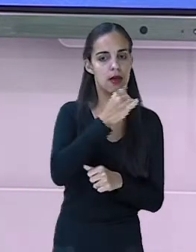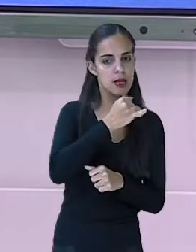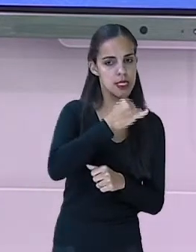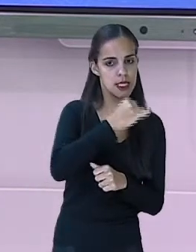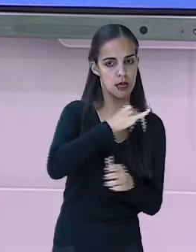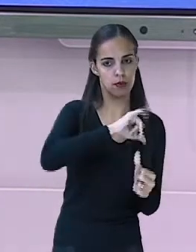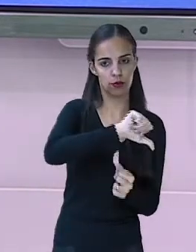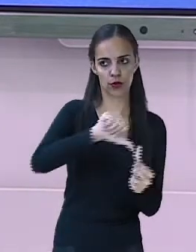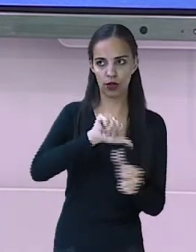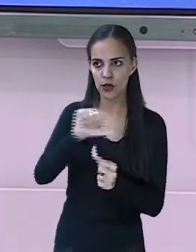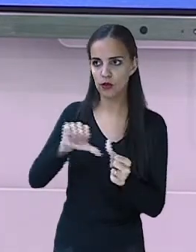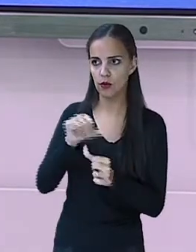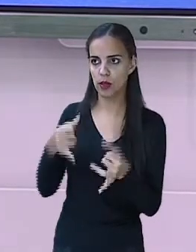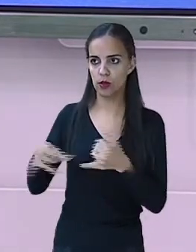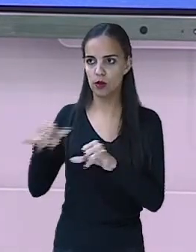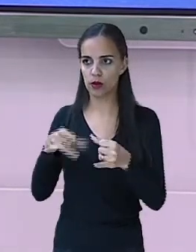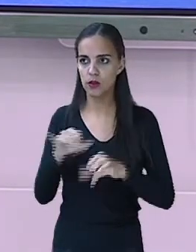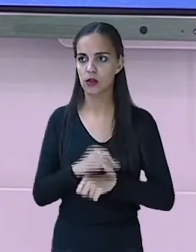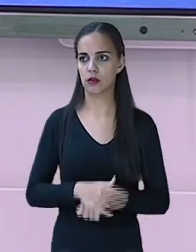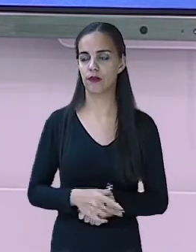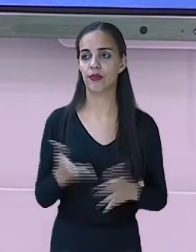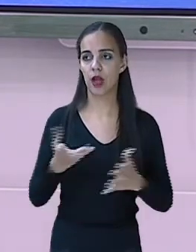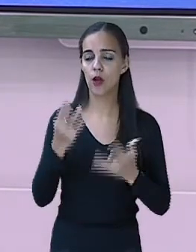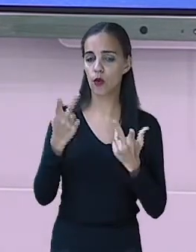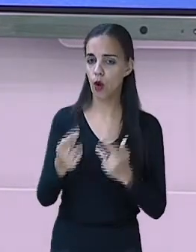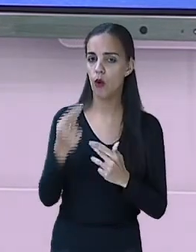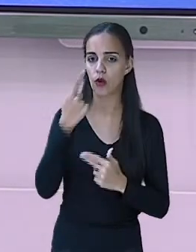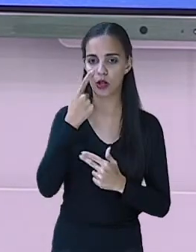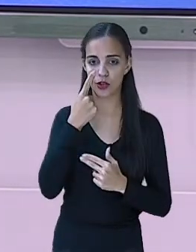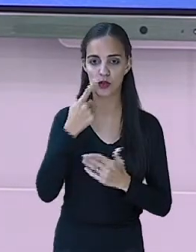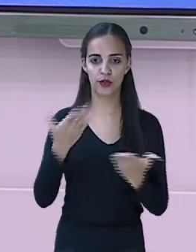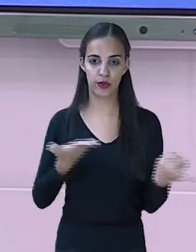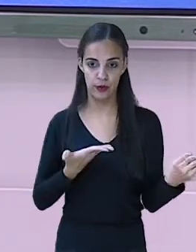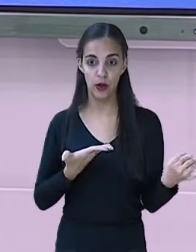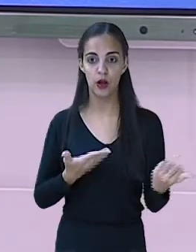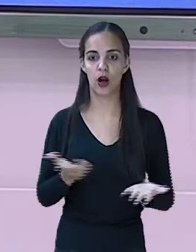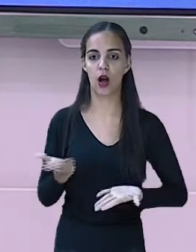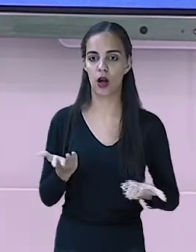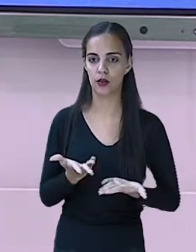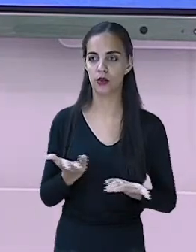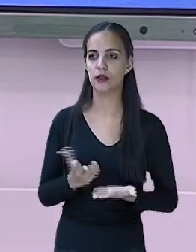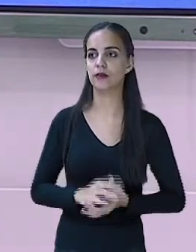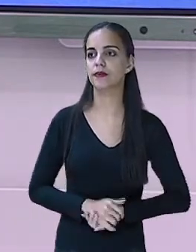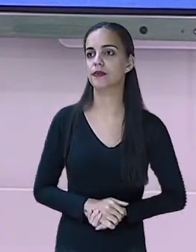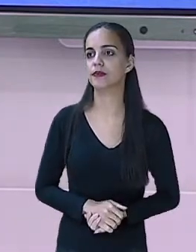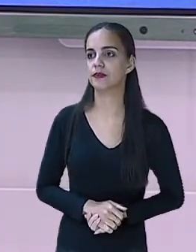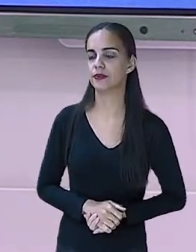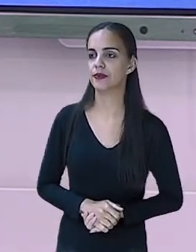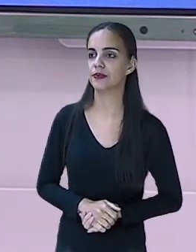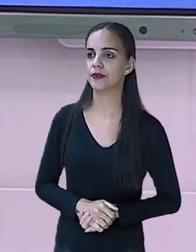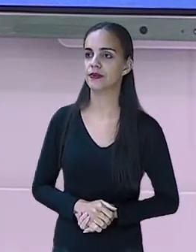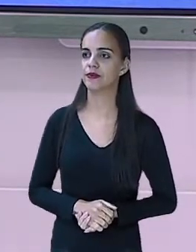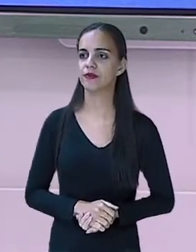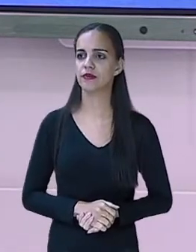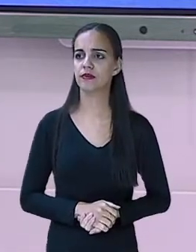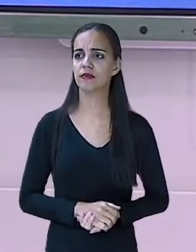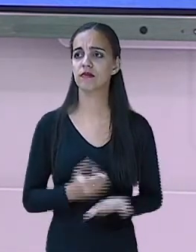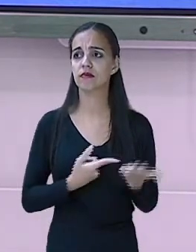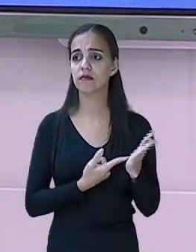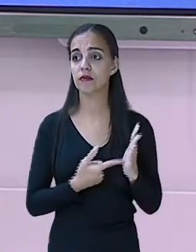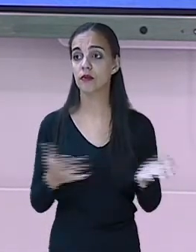químicas assim como a gente viu aqui ao apodrecimento de alimentos também a